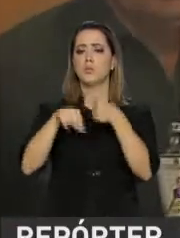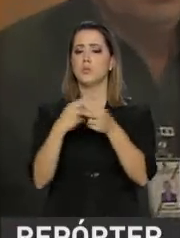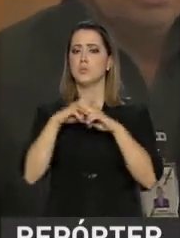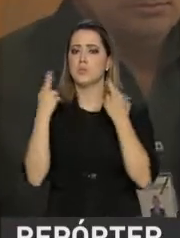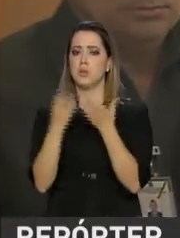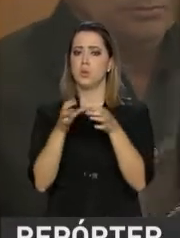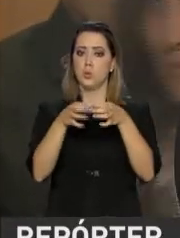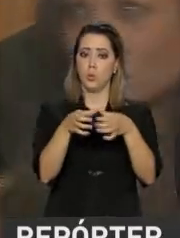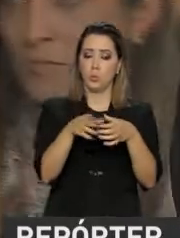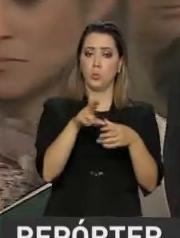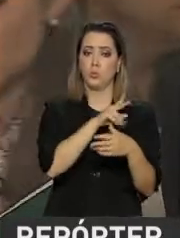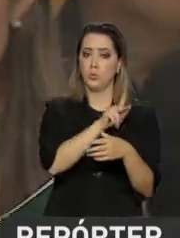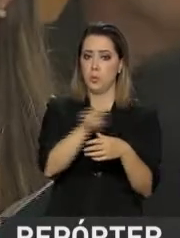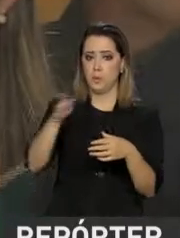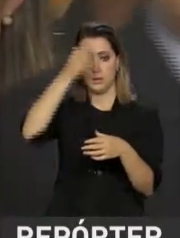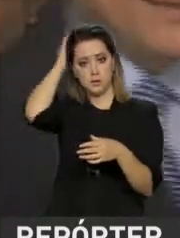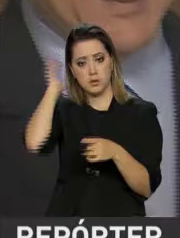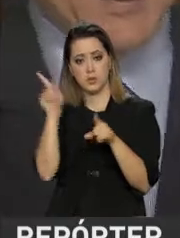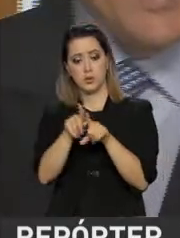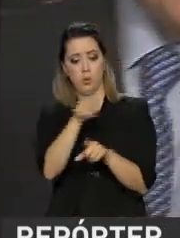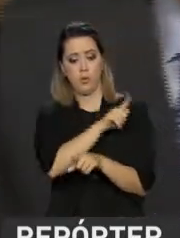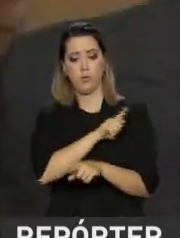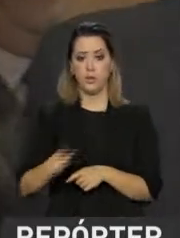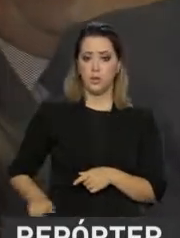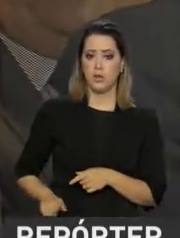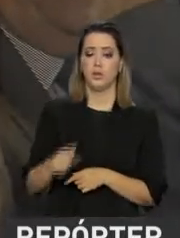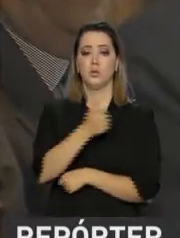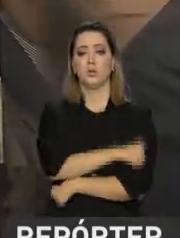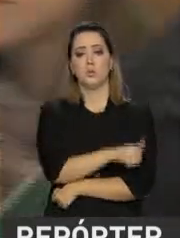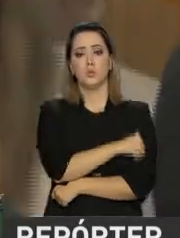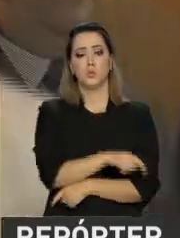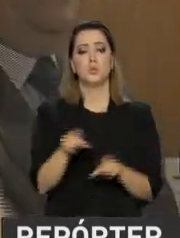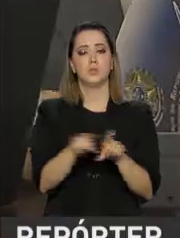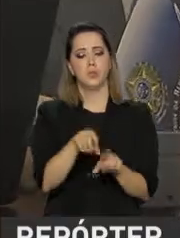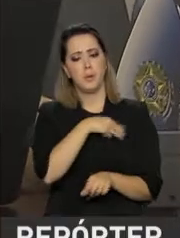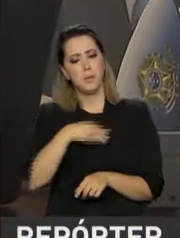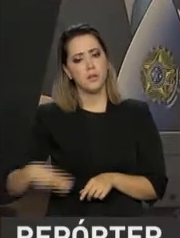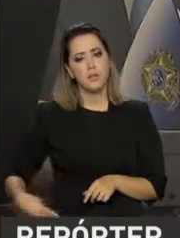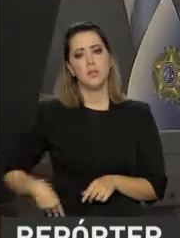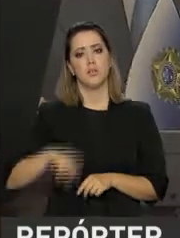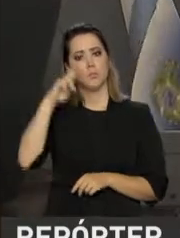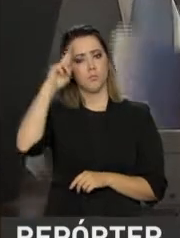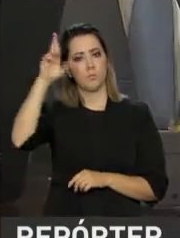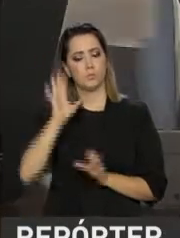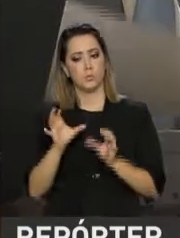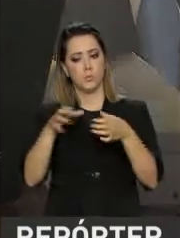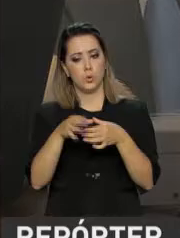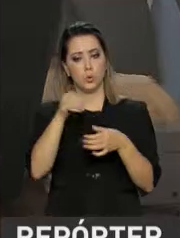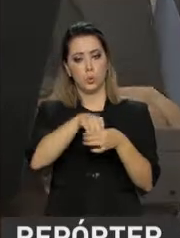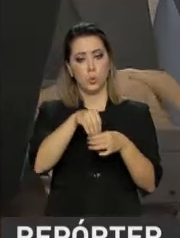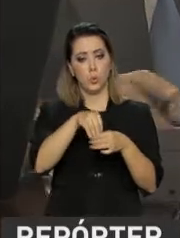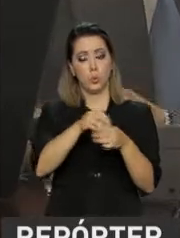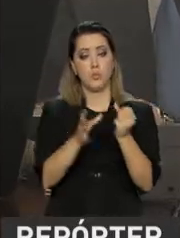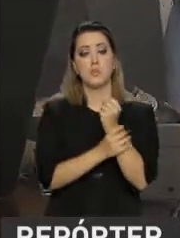presidente michel temer com o governador do rio de janeiro luiz fernando pezão além de ministros e autoridades ligados às